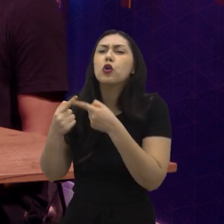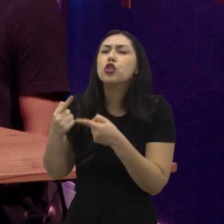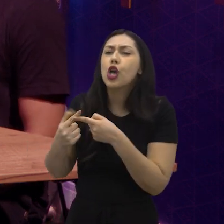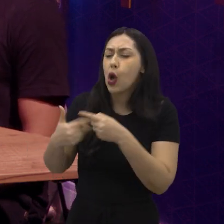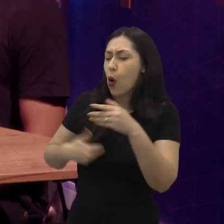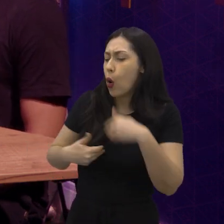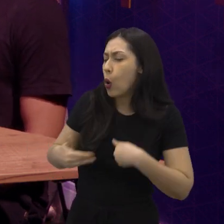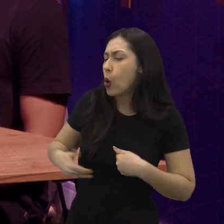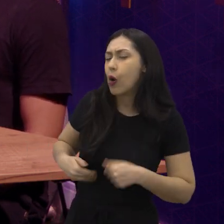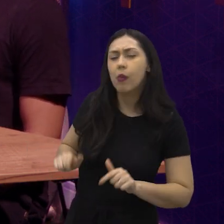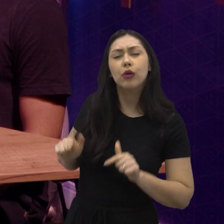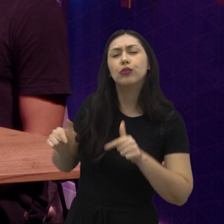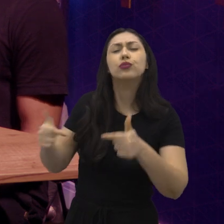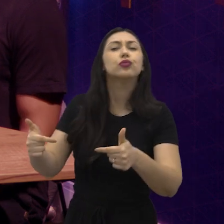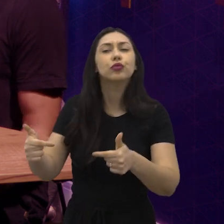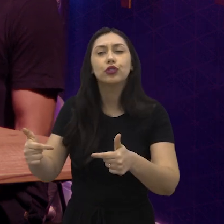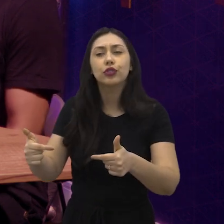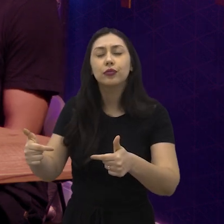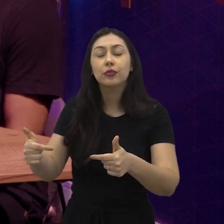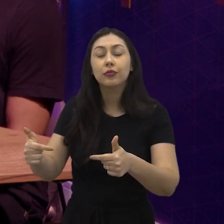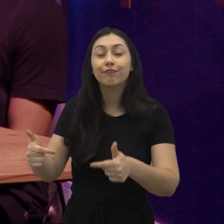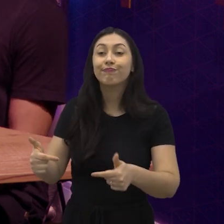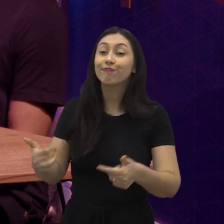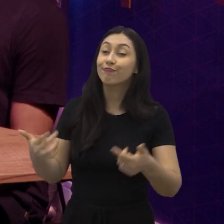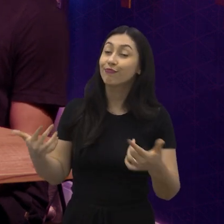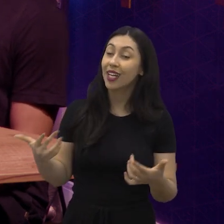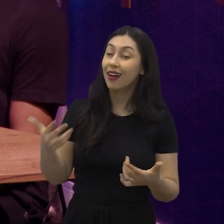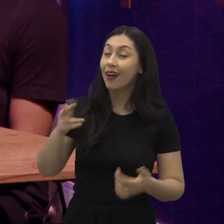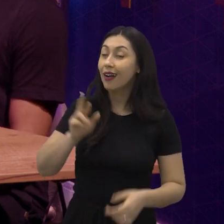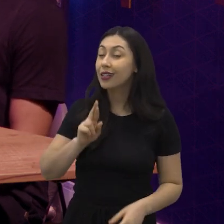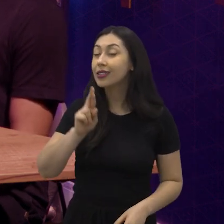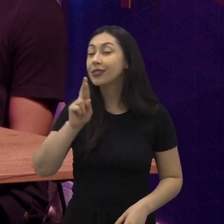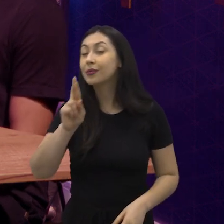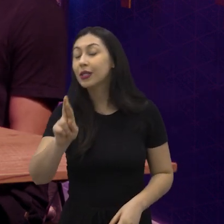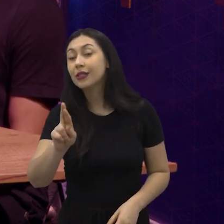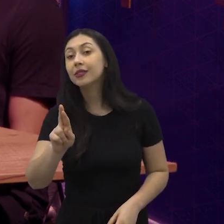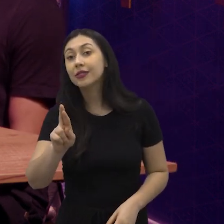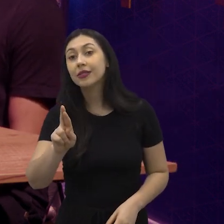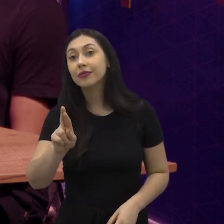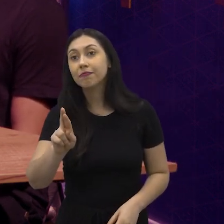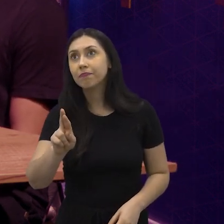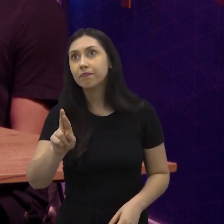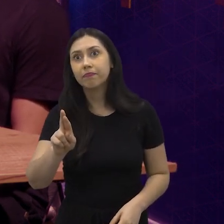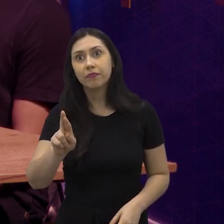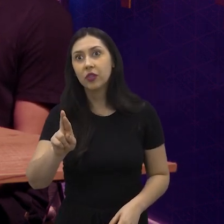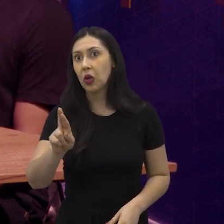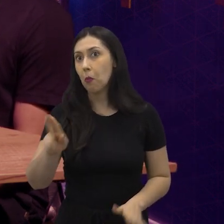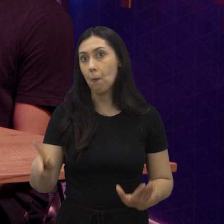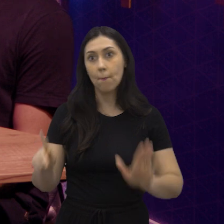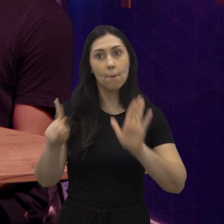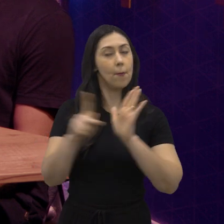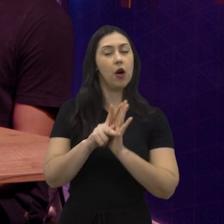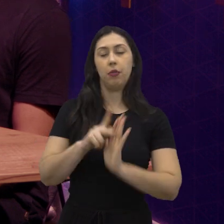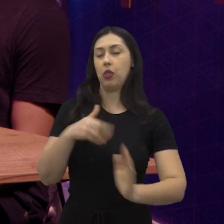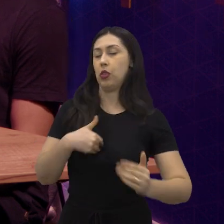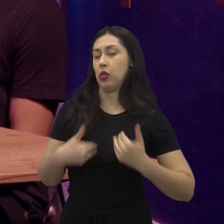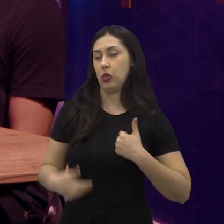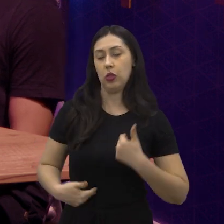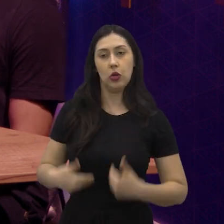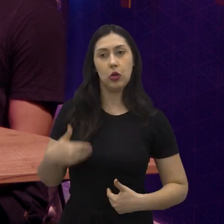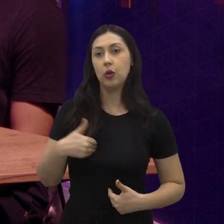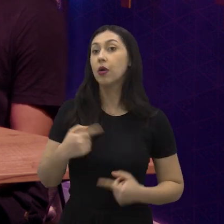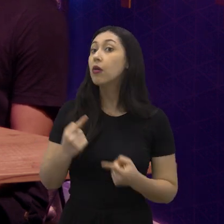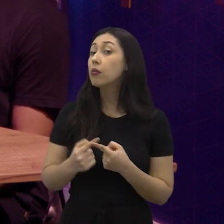biológica das coisas, né, e essa resposta que a gente tem é uma resposta biológica, porque